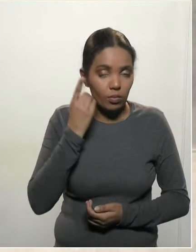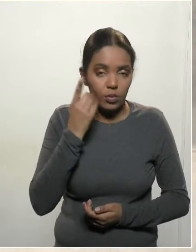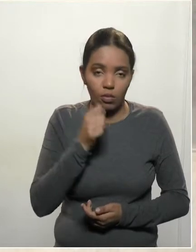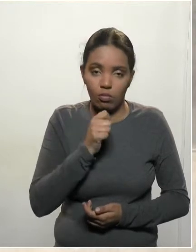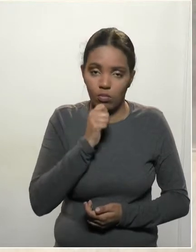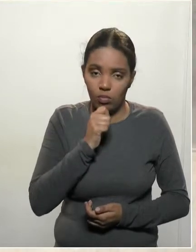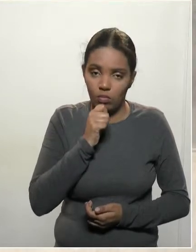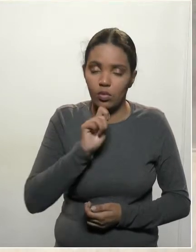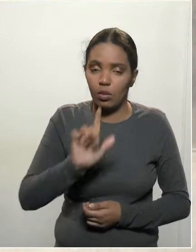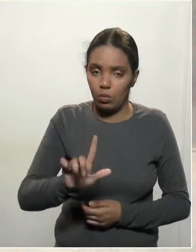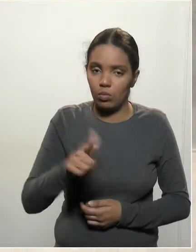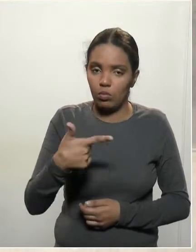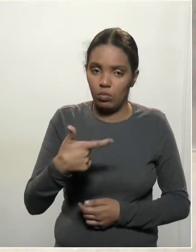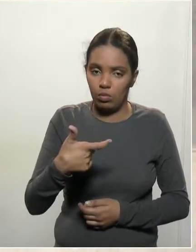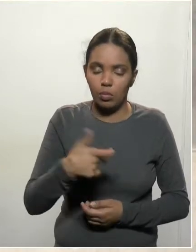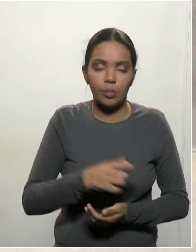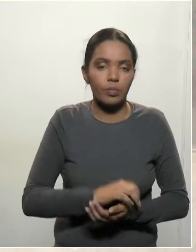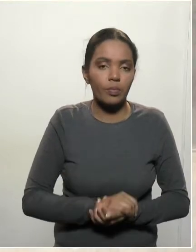do deputado Guerra,